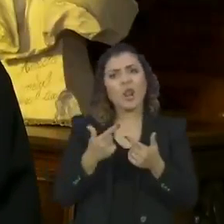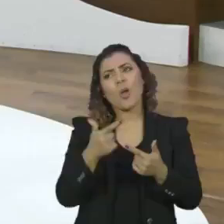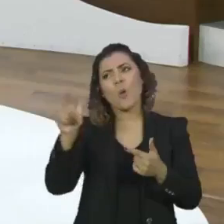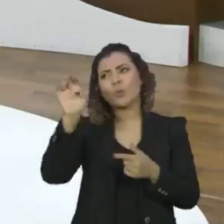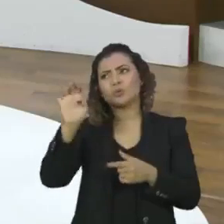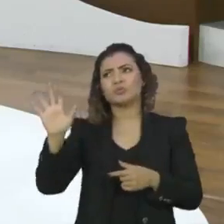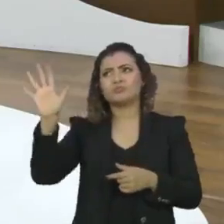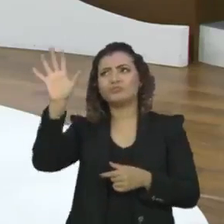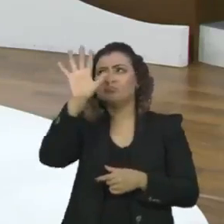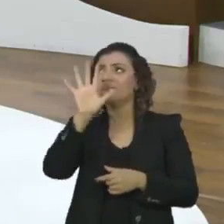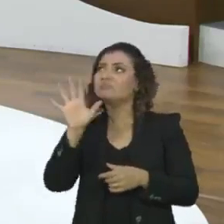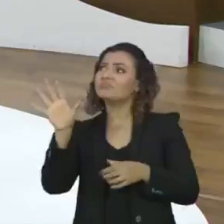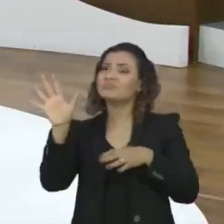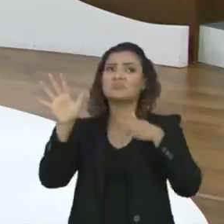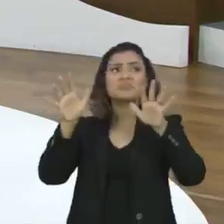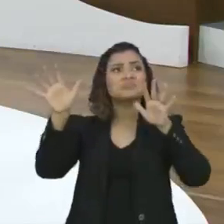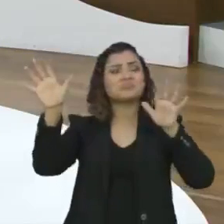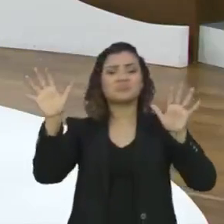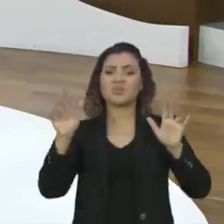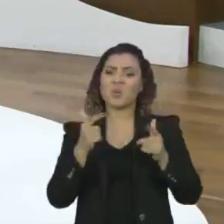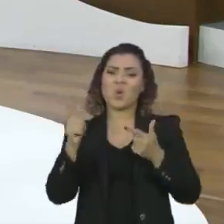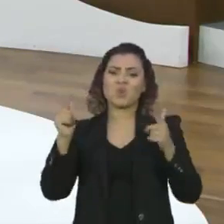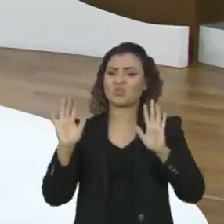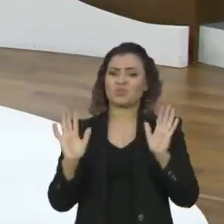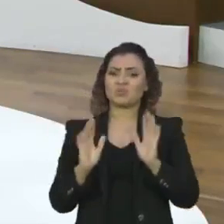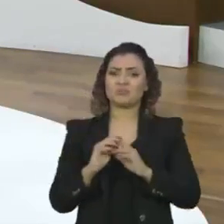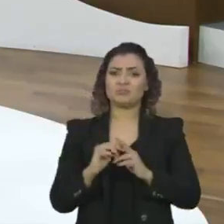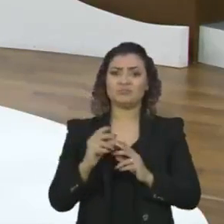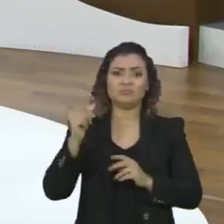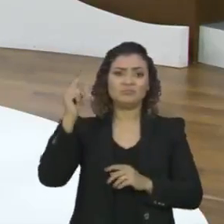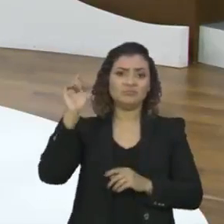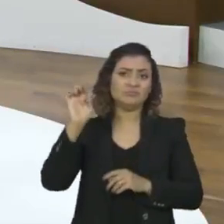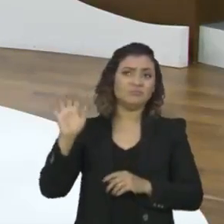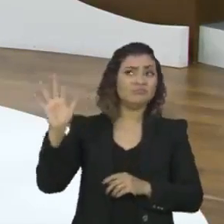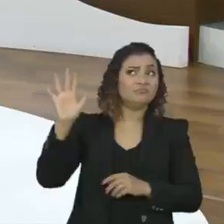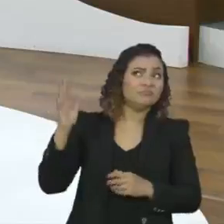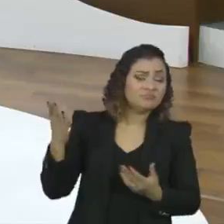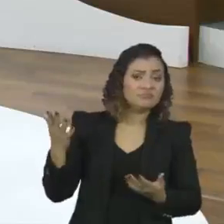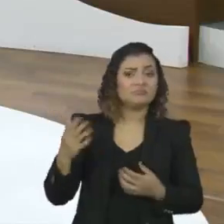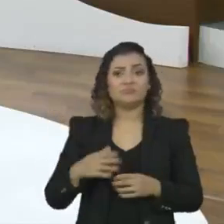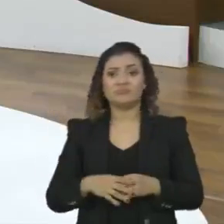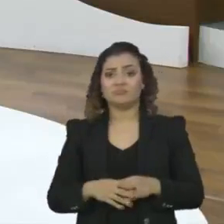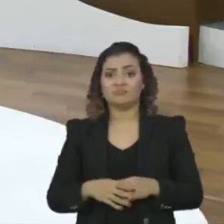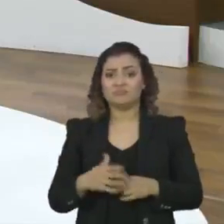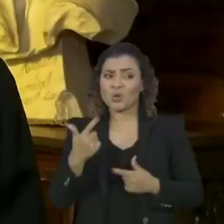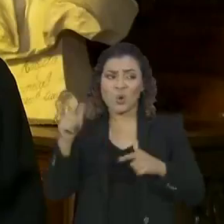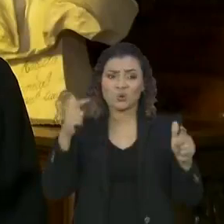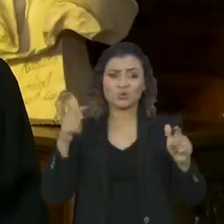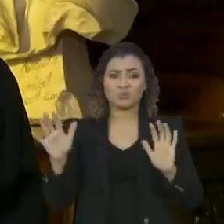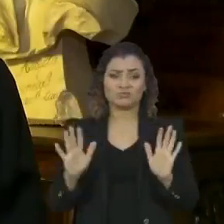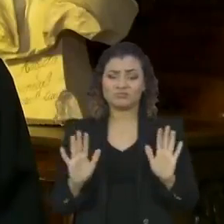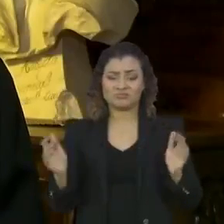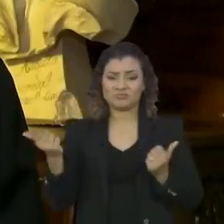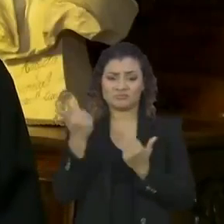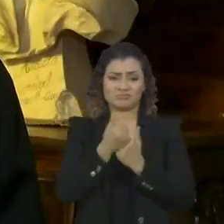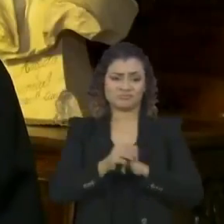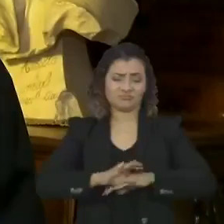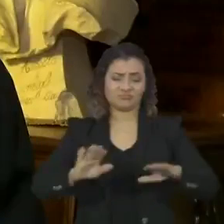continente, se volte a olhar para o velho continente, a Europa... Isso